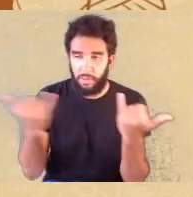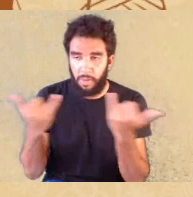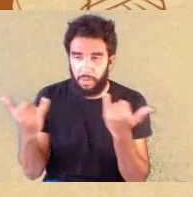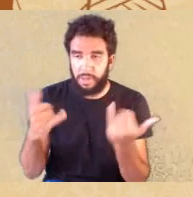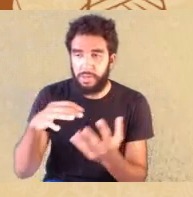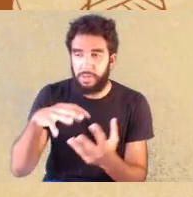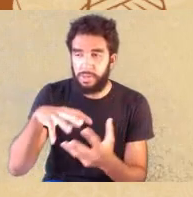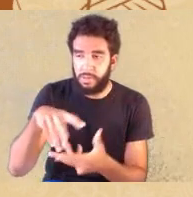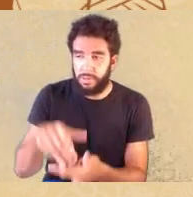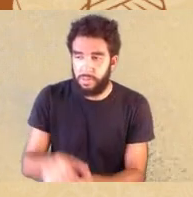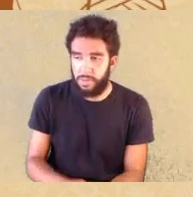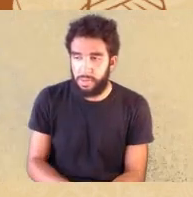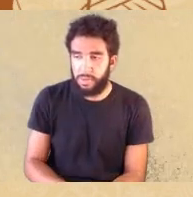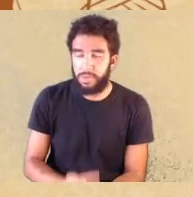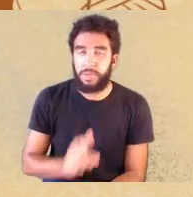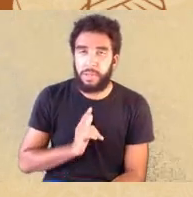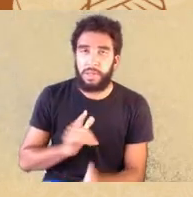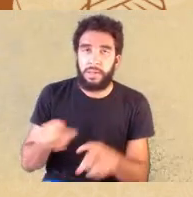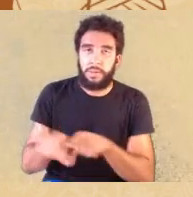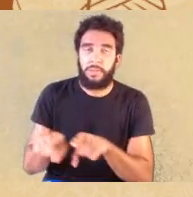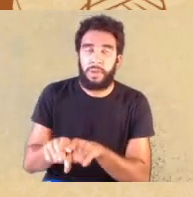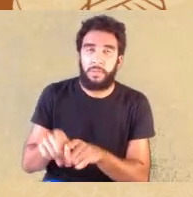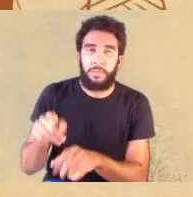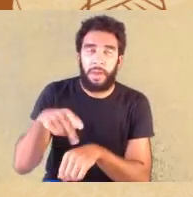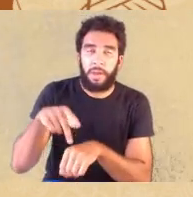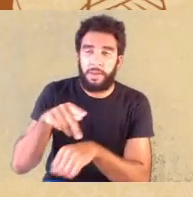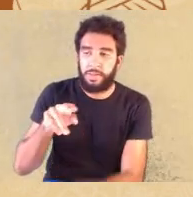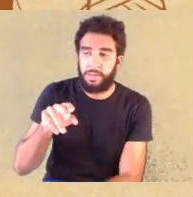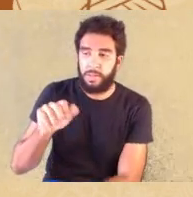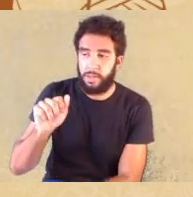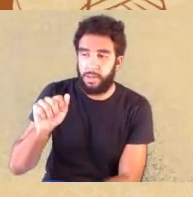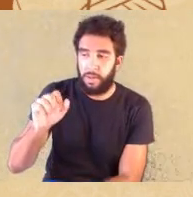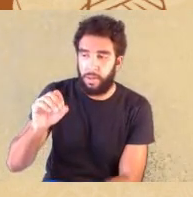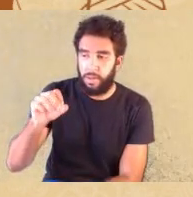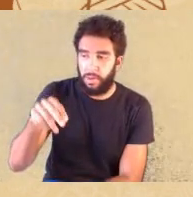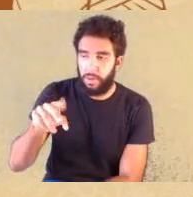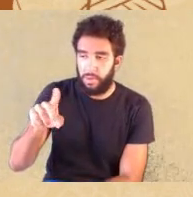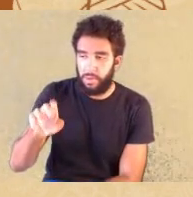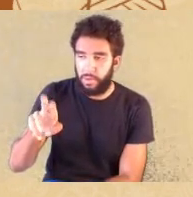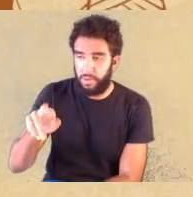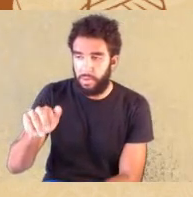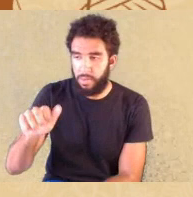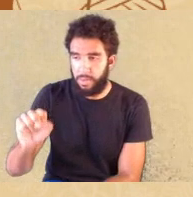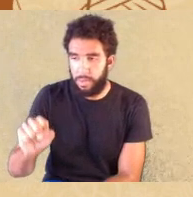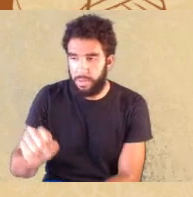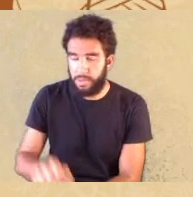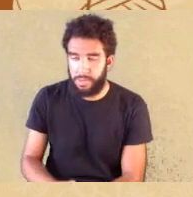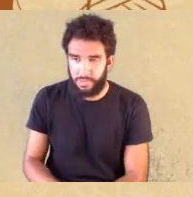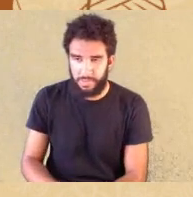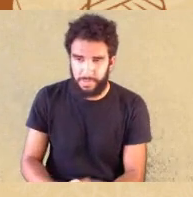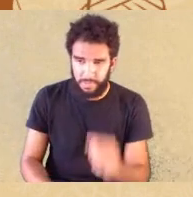e República Dominicana. E isso tem um impacto, esse risco cotidiano, esse anúncio da violência